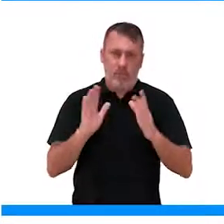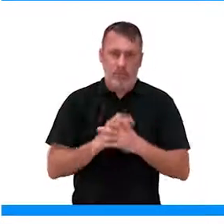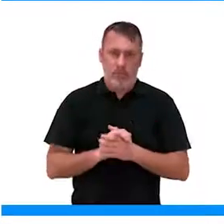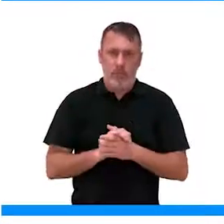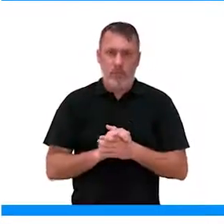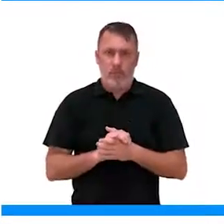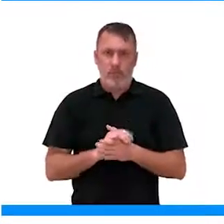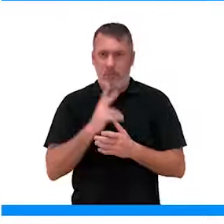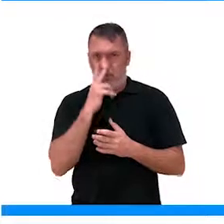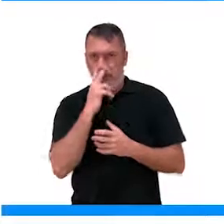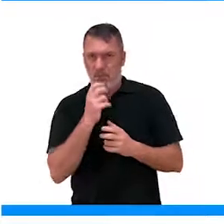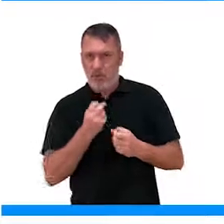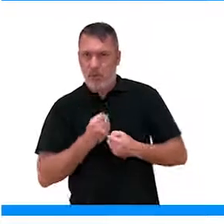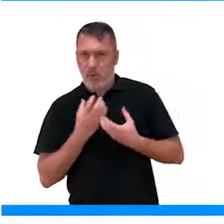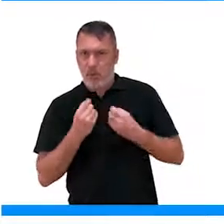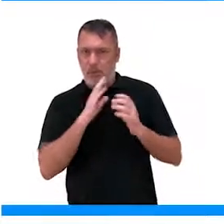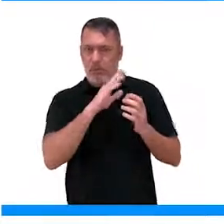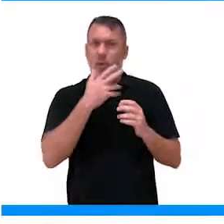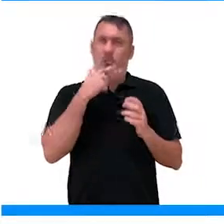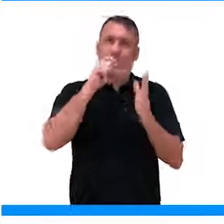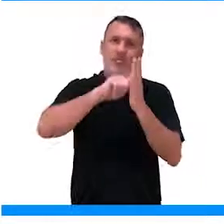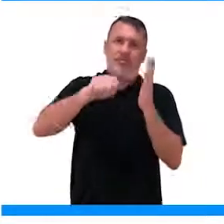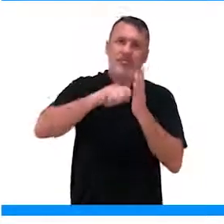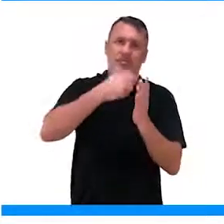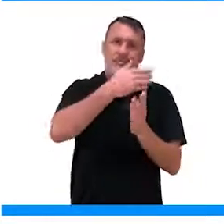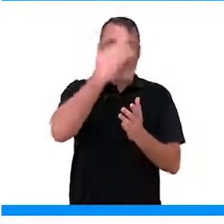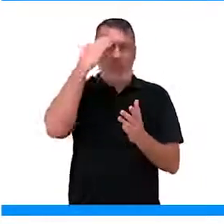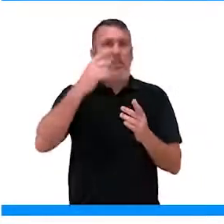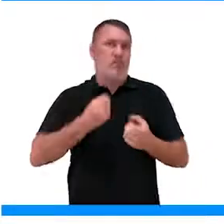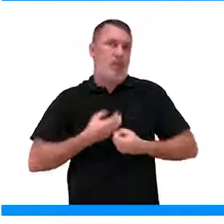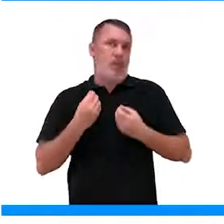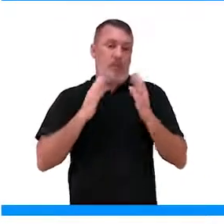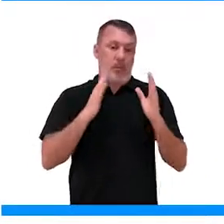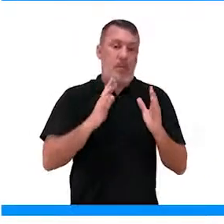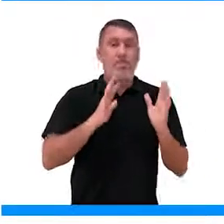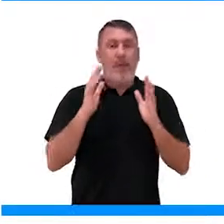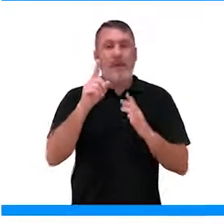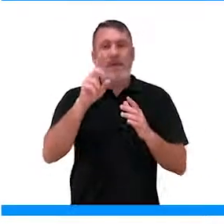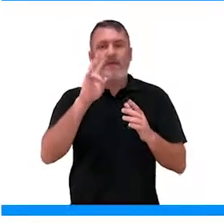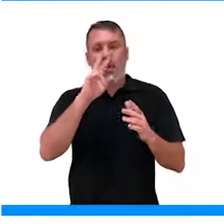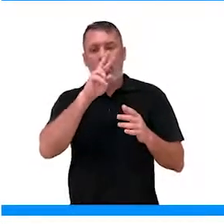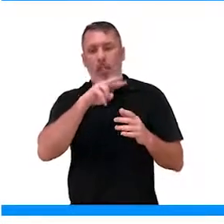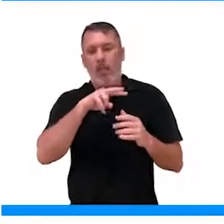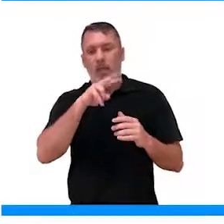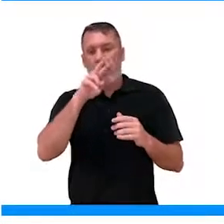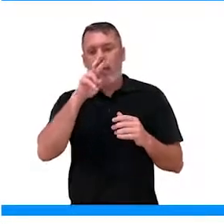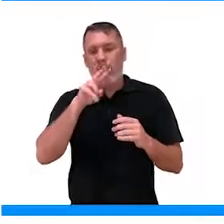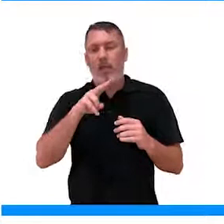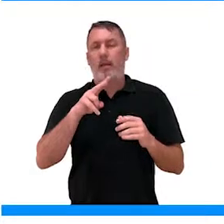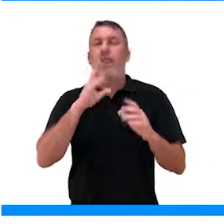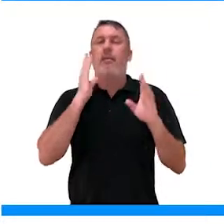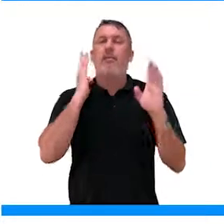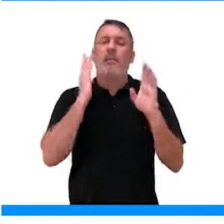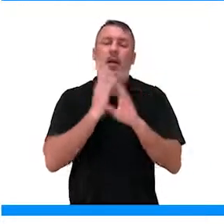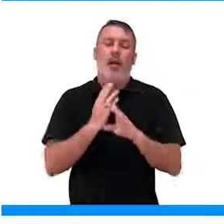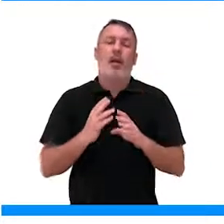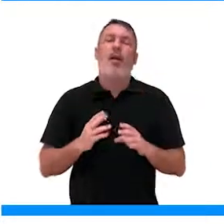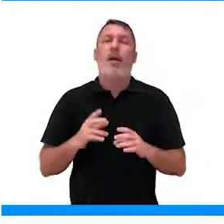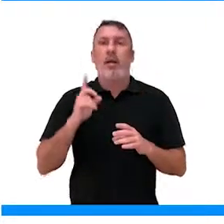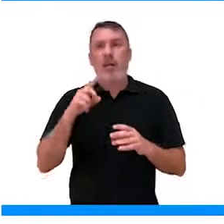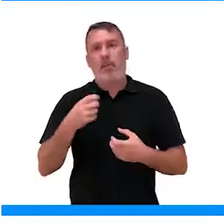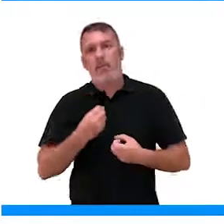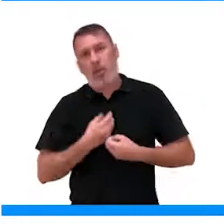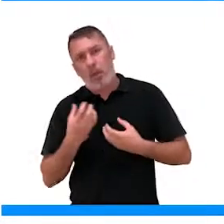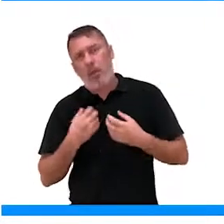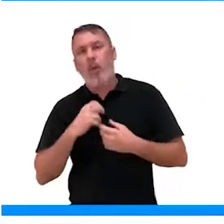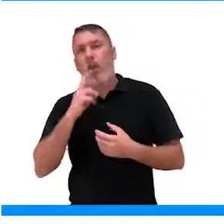um poema. Ok, um poema, até pelo autor, Carlos Drummond de Andrade. Mas quando você vai lendo, você vai